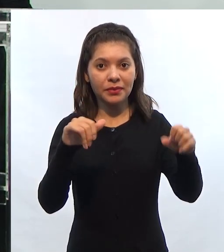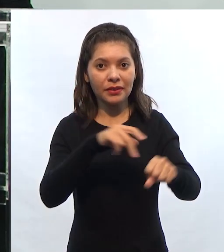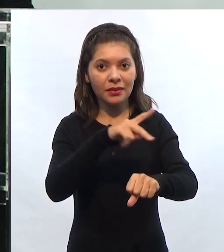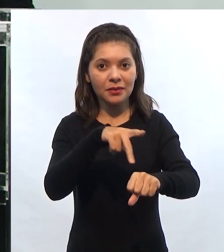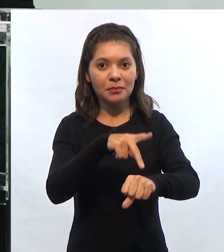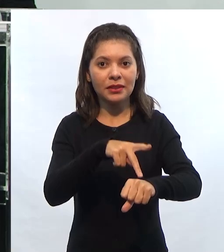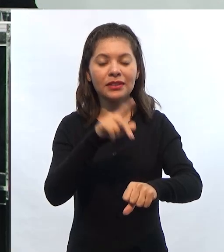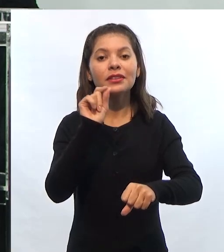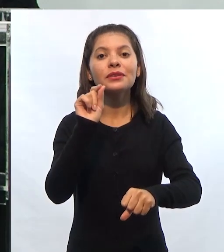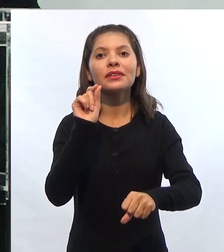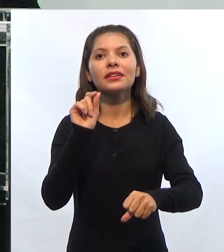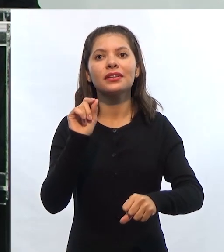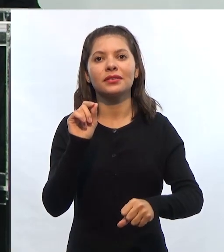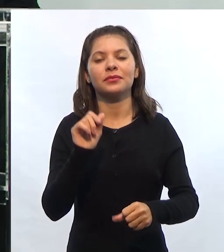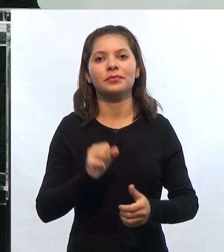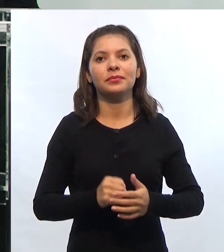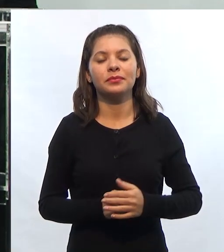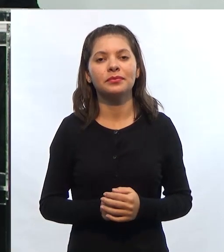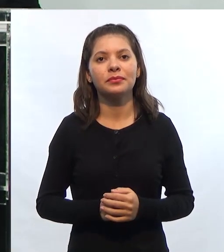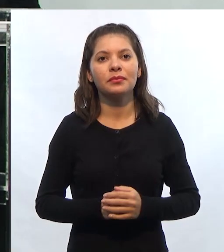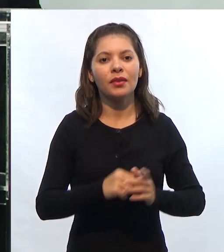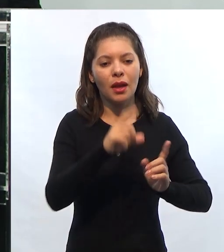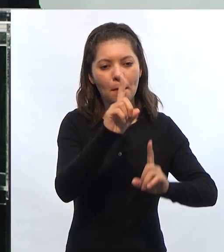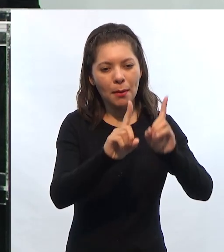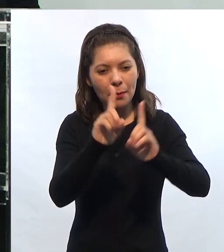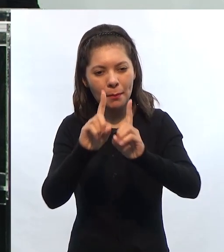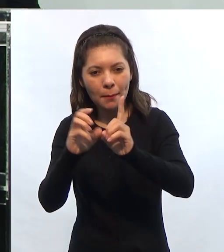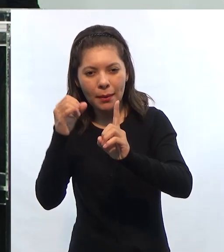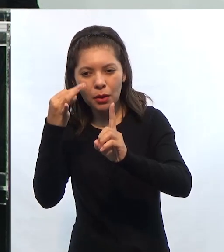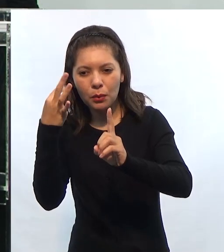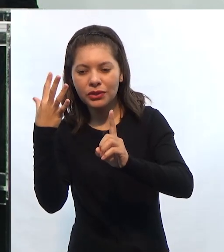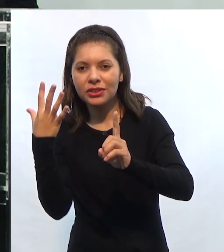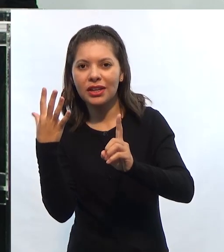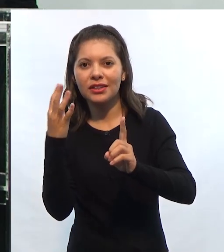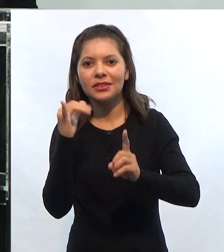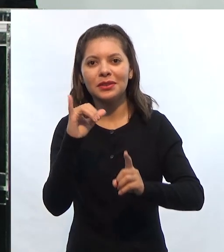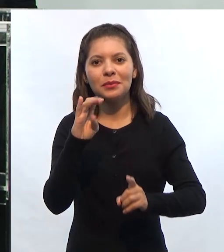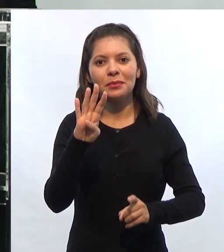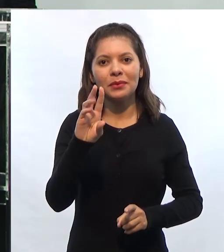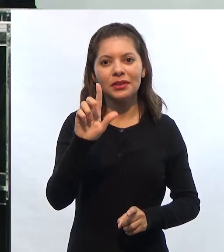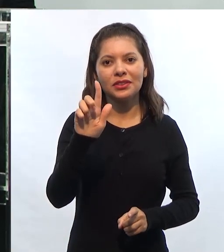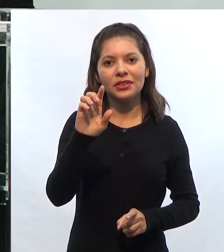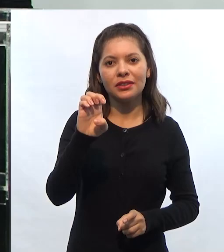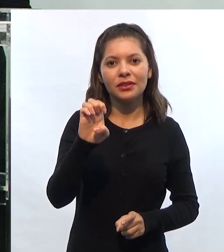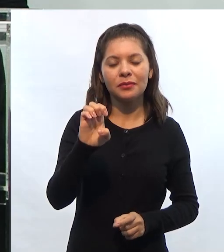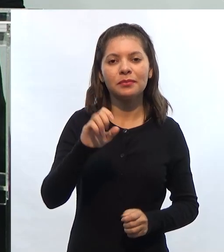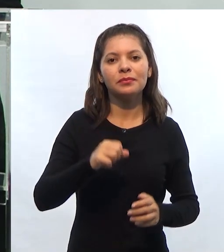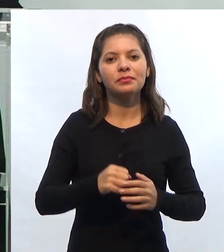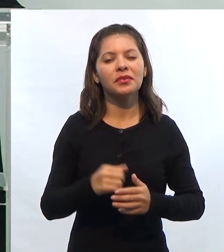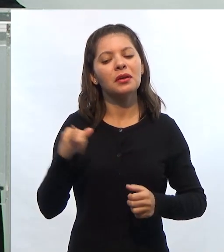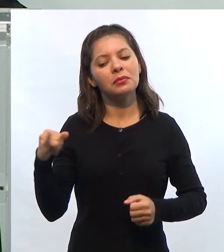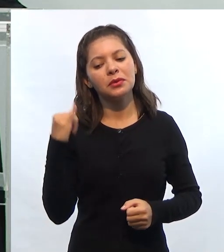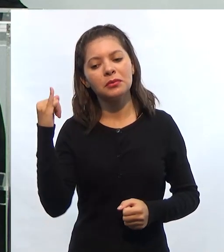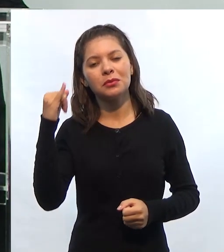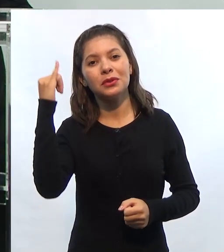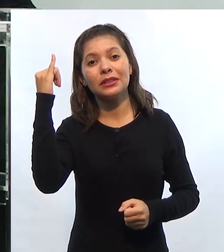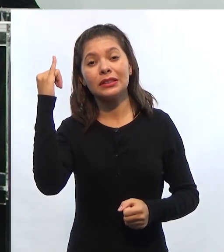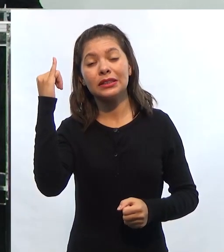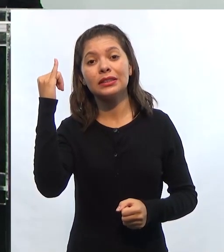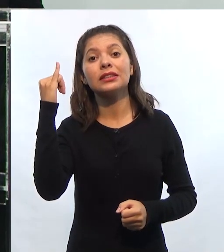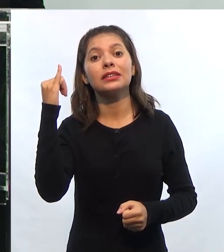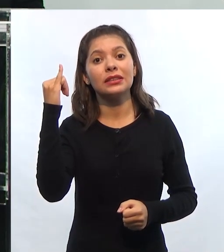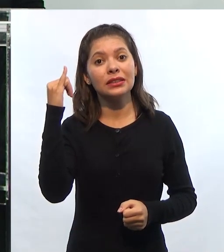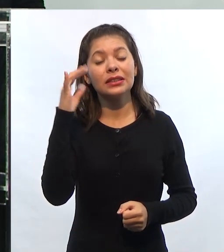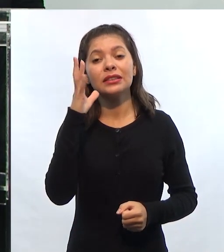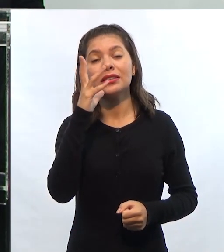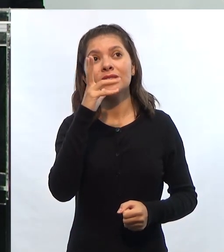aqui no nosso país, é o censo. O censo é uma pesquisa extremamente importante, né, que ficou atrasada aí